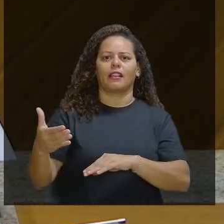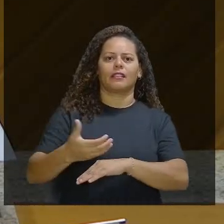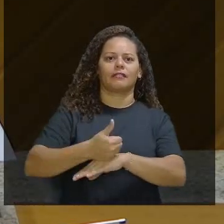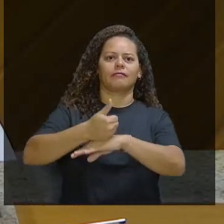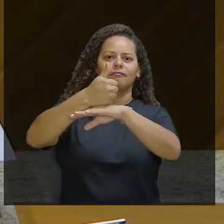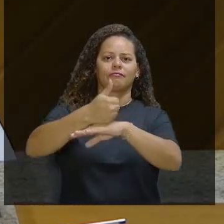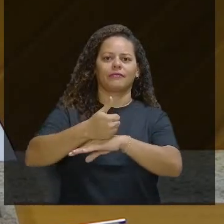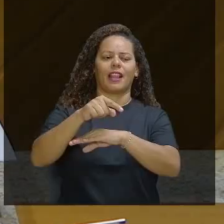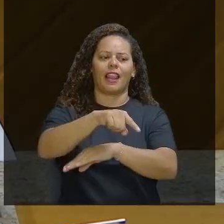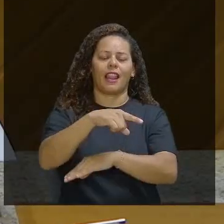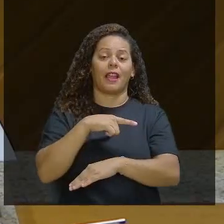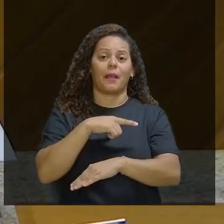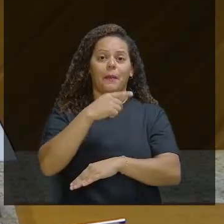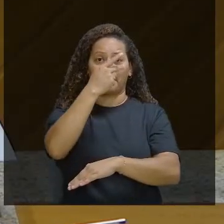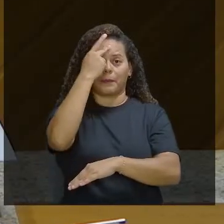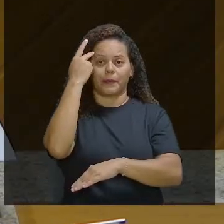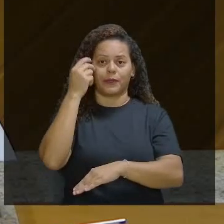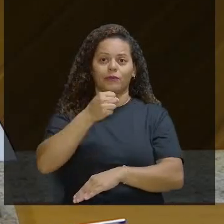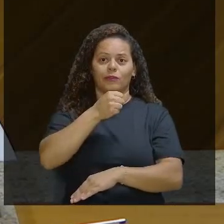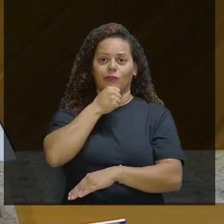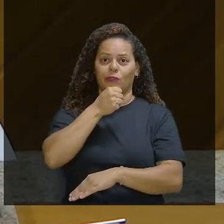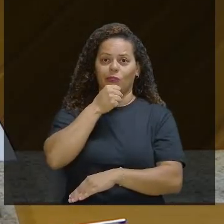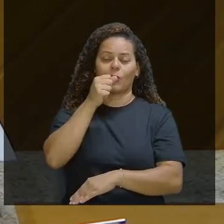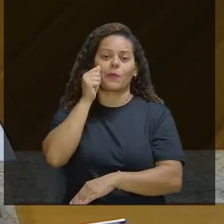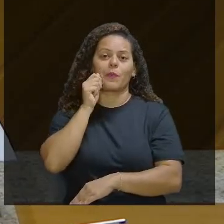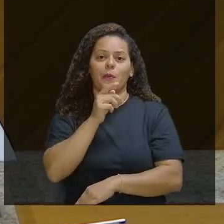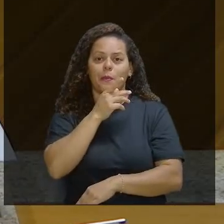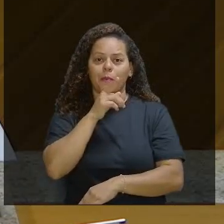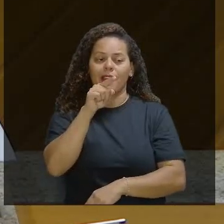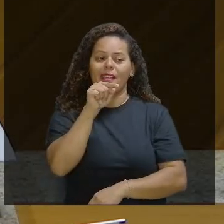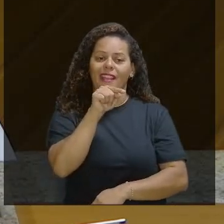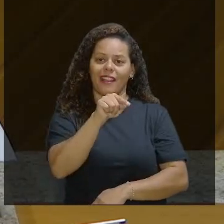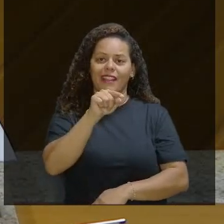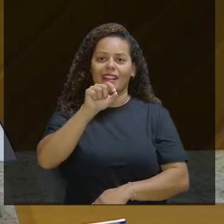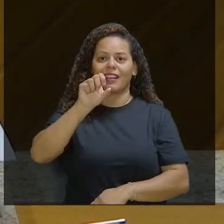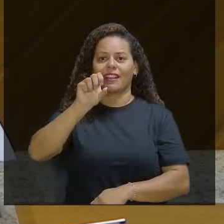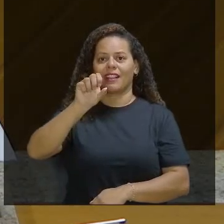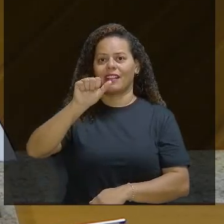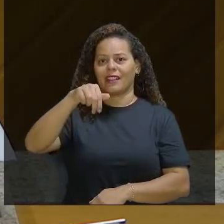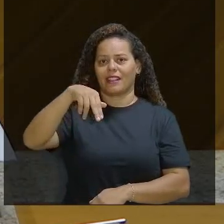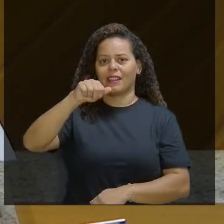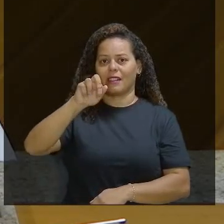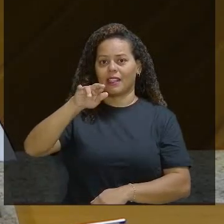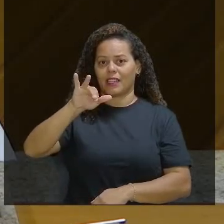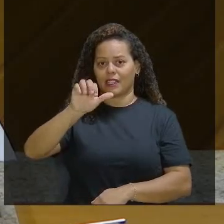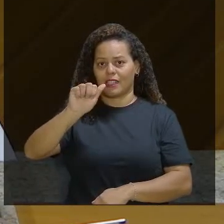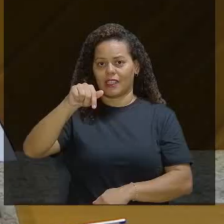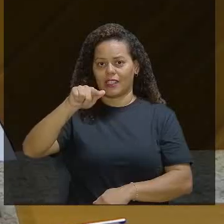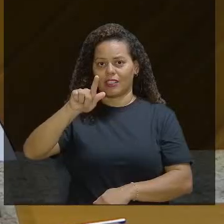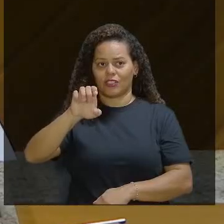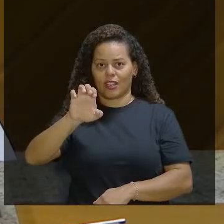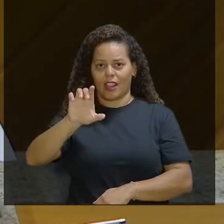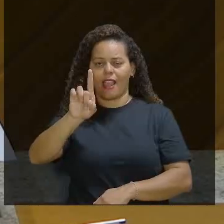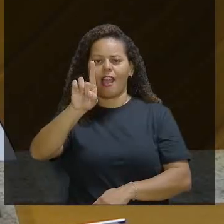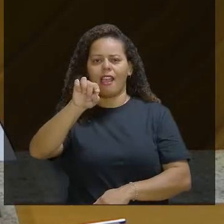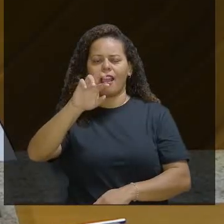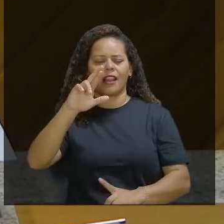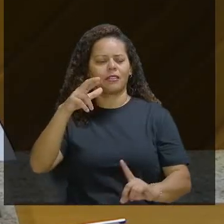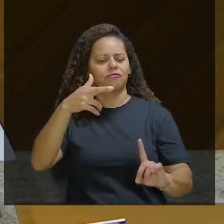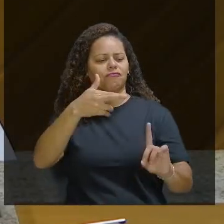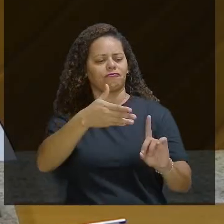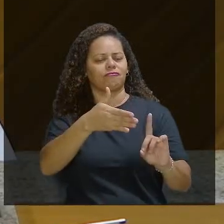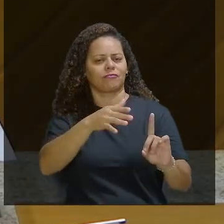idosa da Justiça Eleitoral do Amapá à senhora Maria Ângela Paes Lemes Nogueira, pessoa reconhecida por